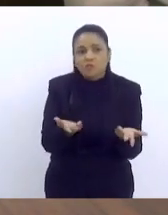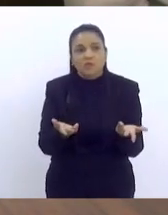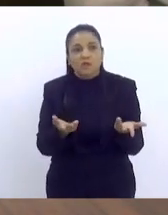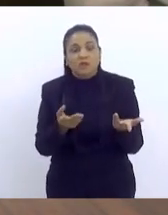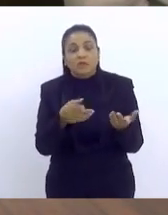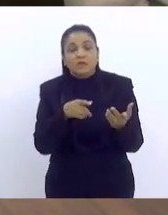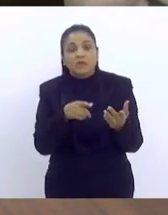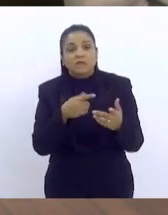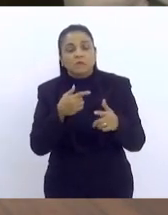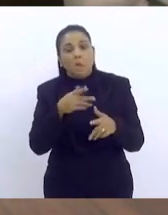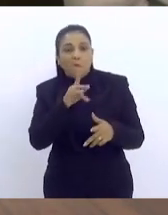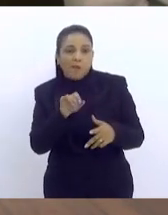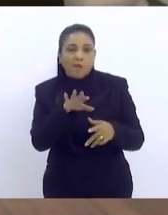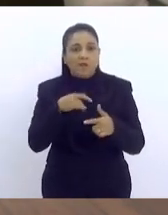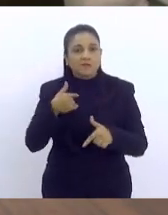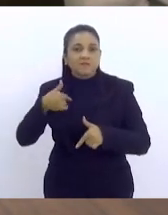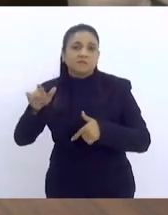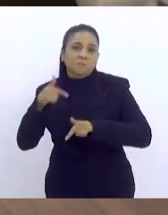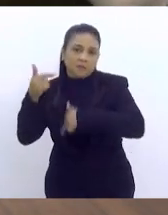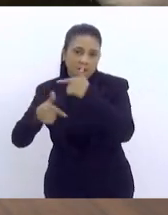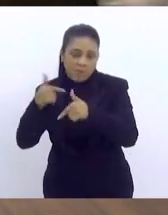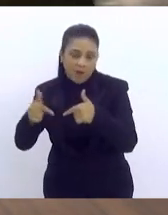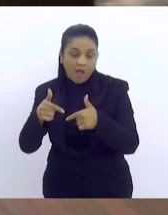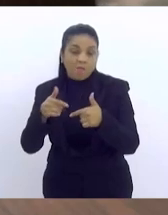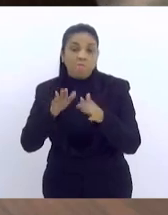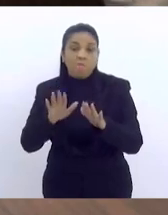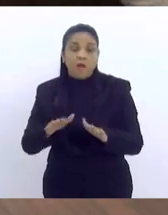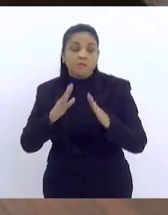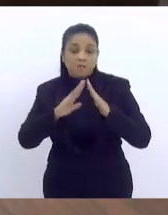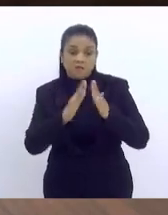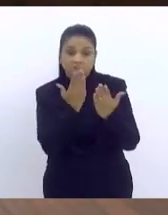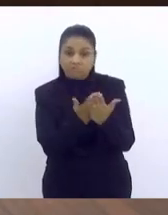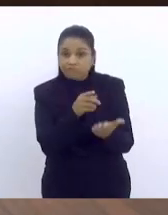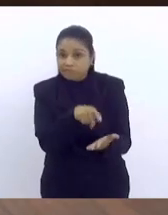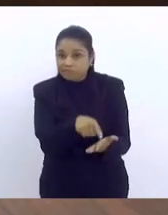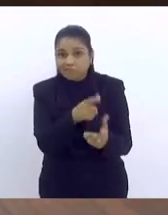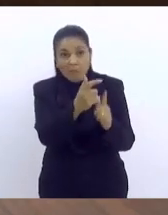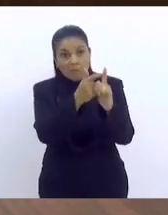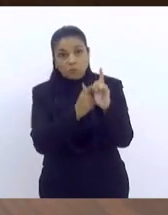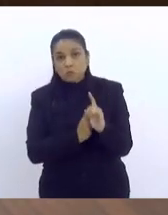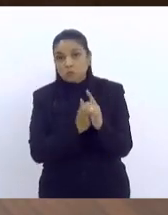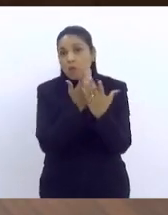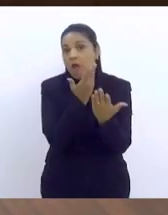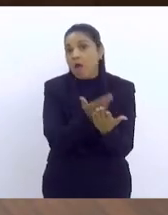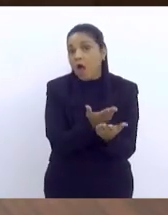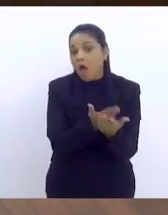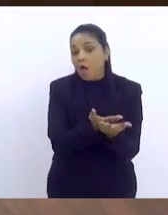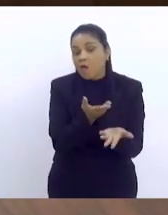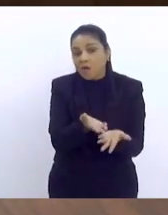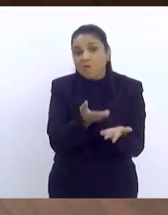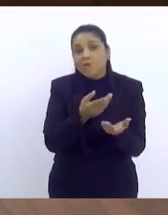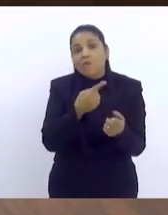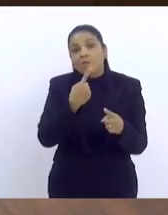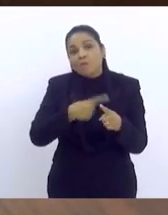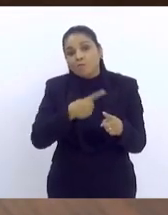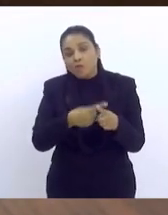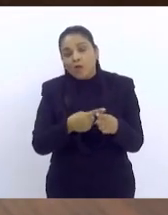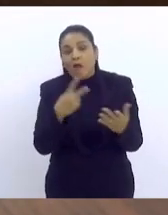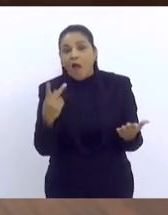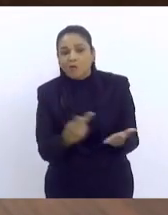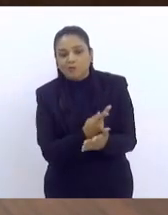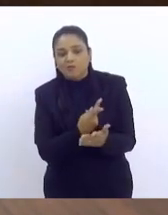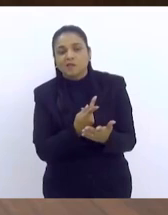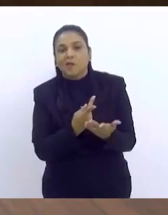Escolar não tem o início do ano letivo iniciado mais uma vez por conta de alguma intercorrência